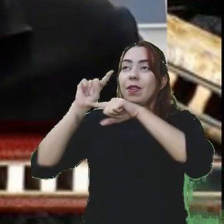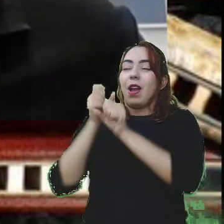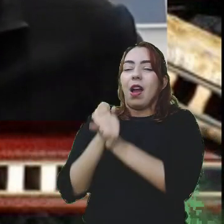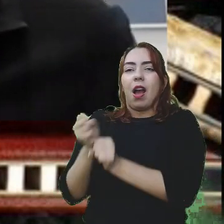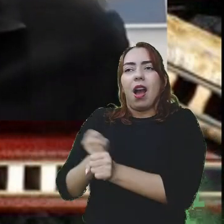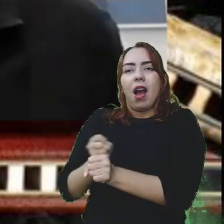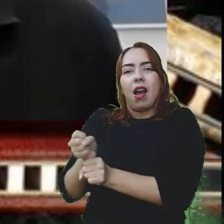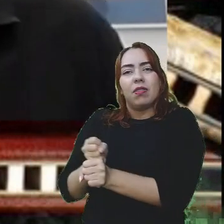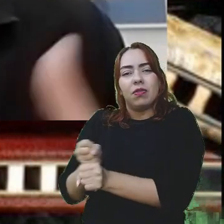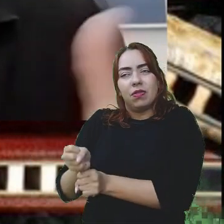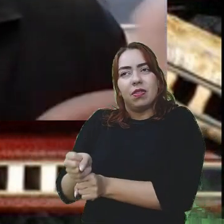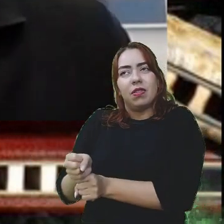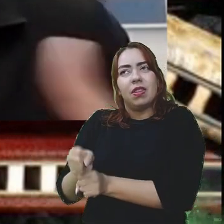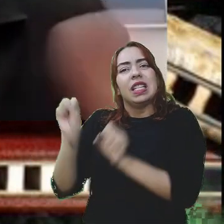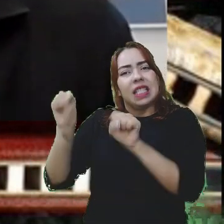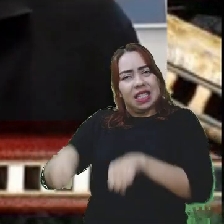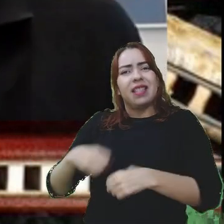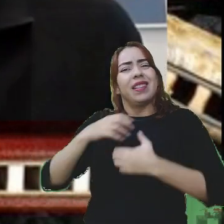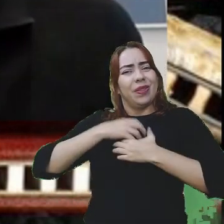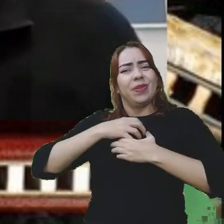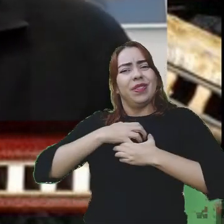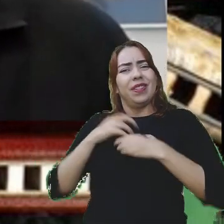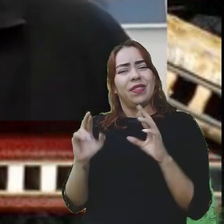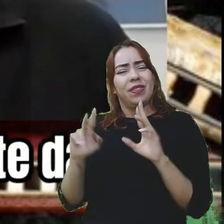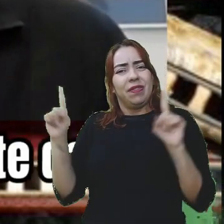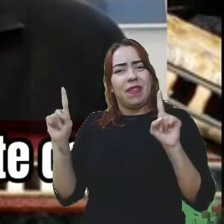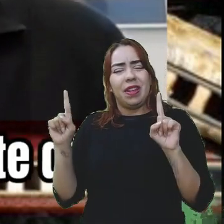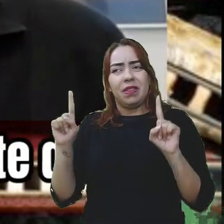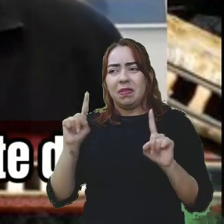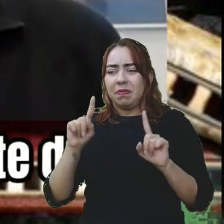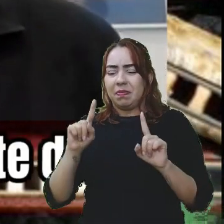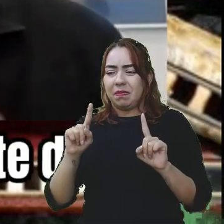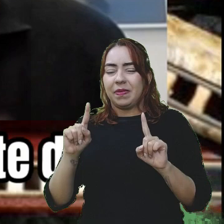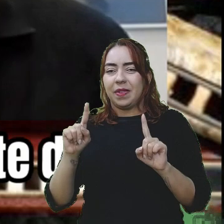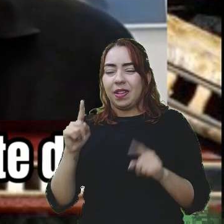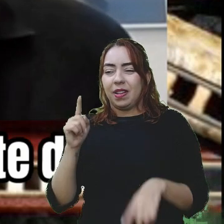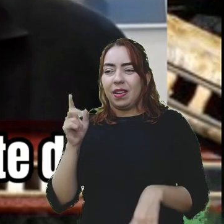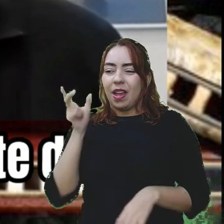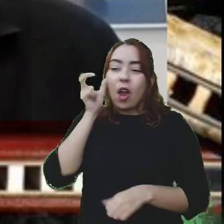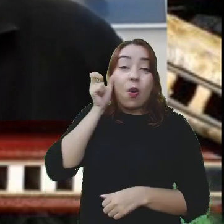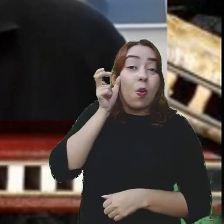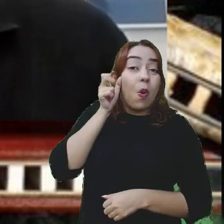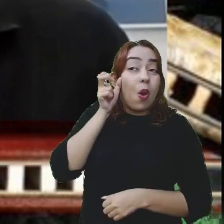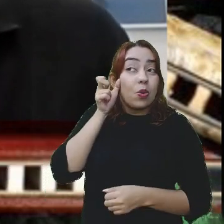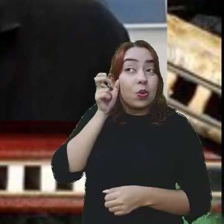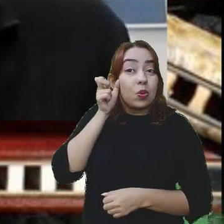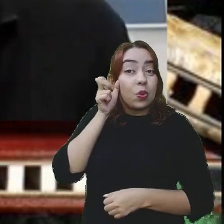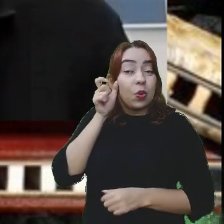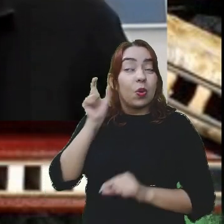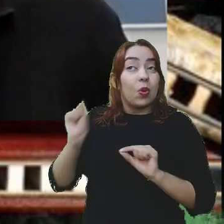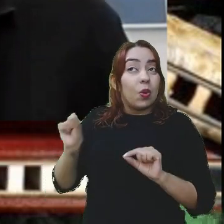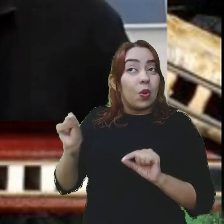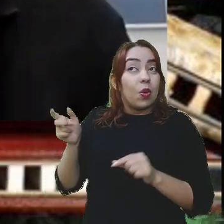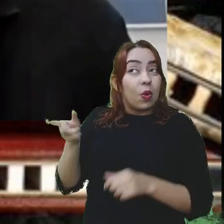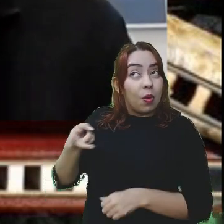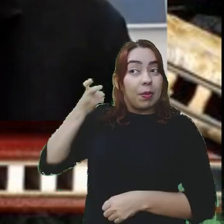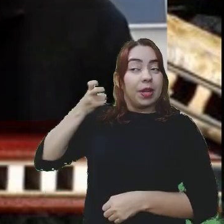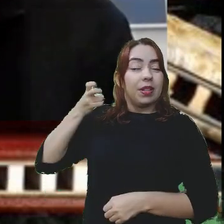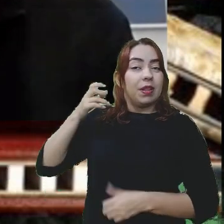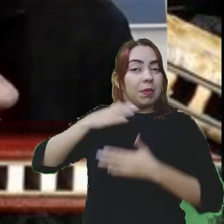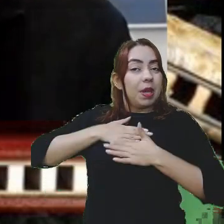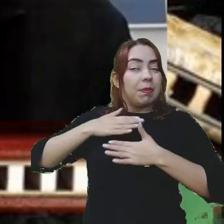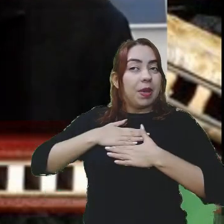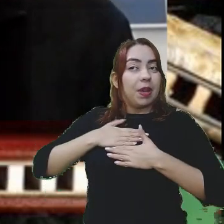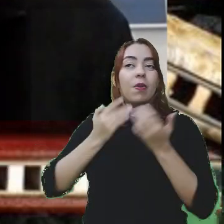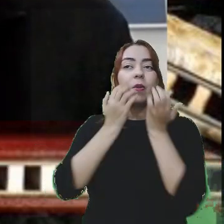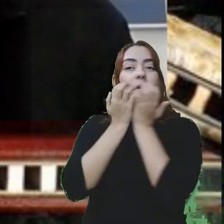diferença, mas é você que está tocando ali, né? Então eu me reconheço muito independente do instrumento.